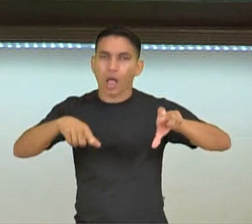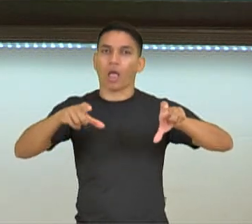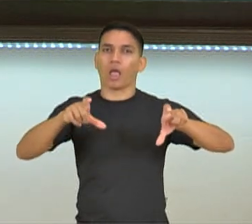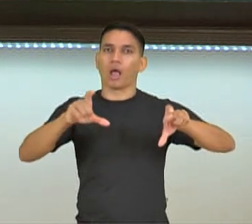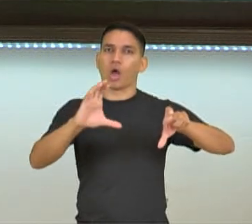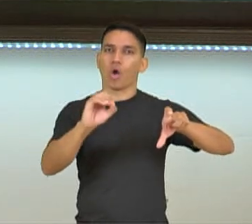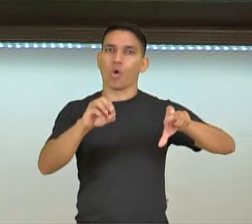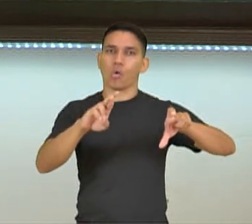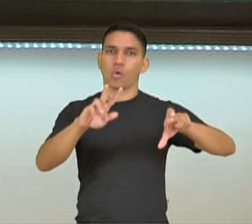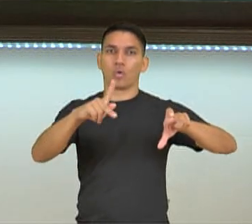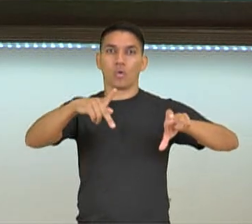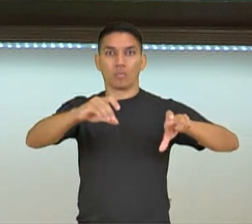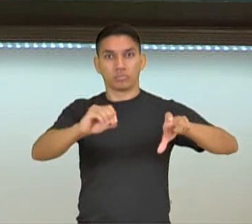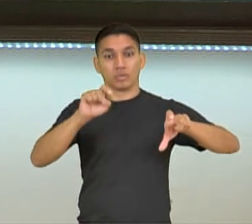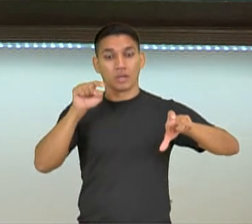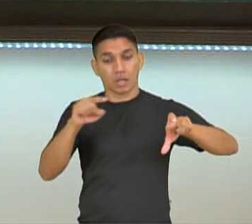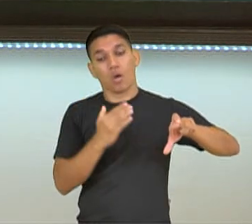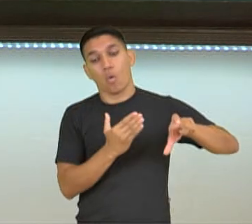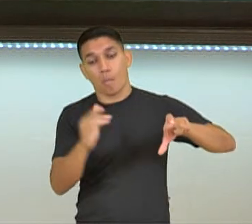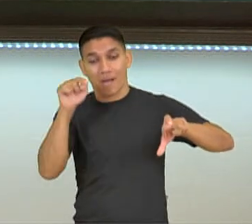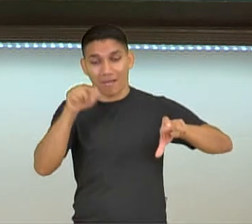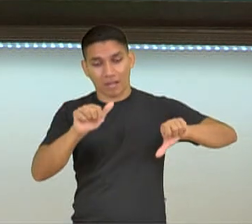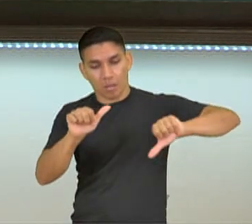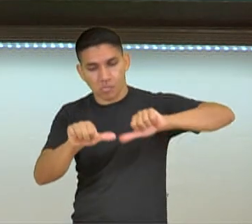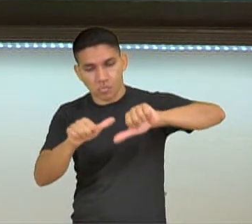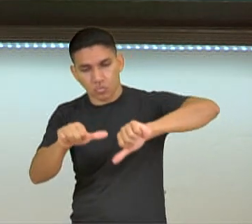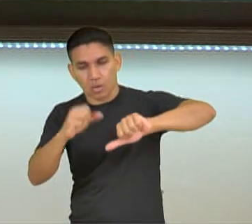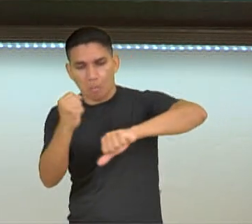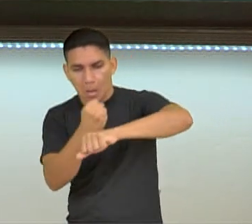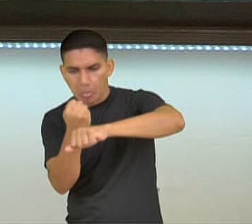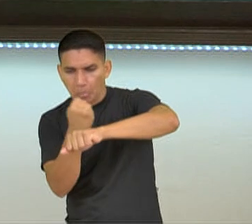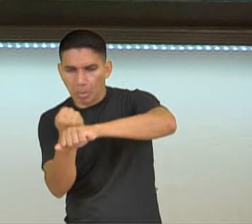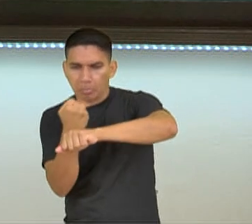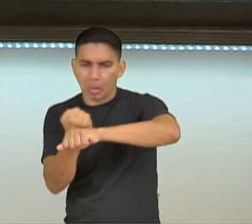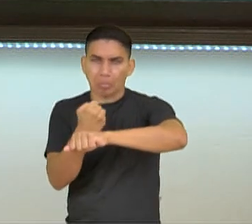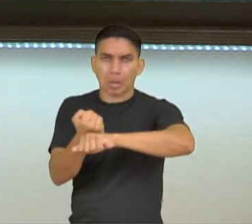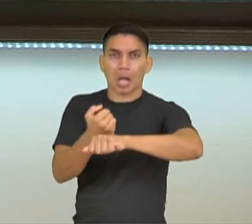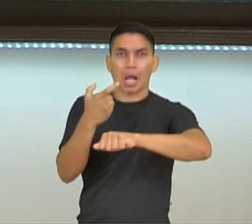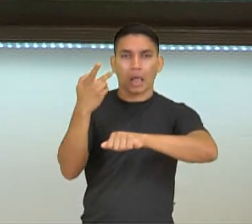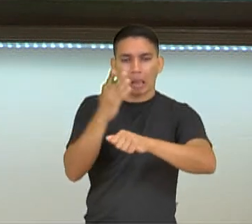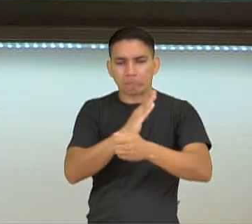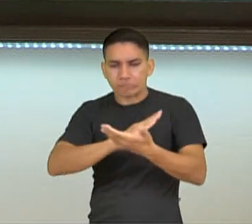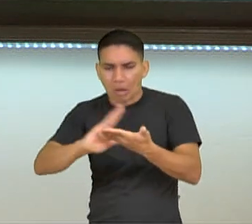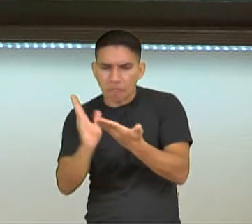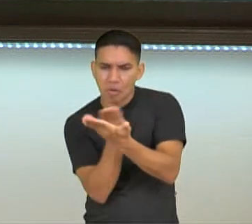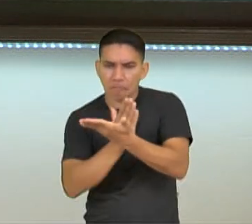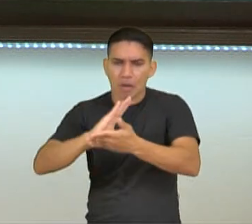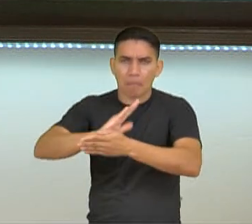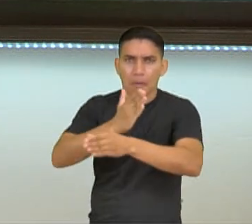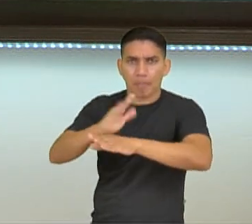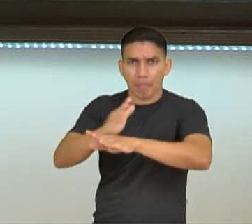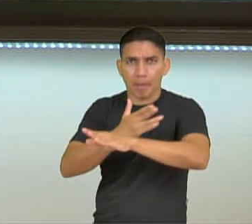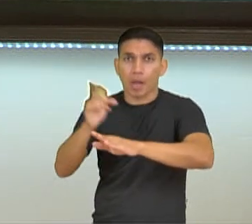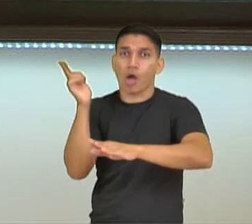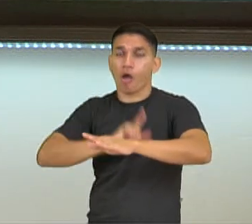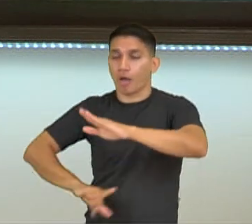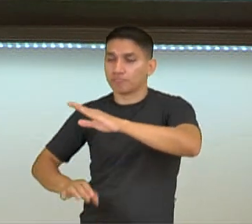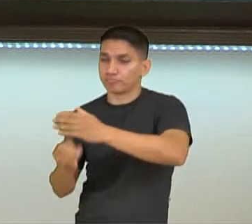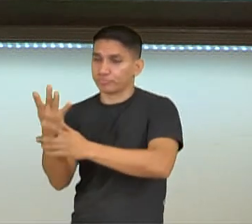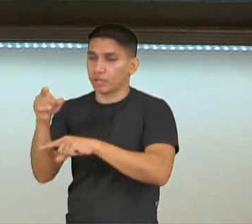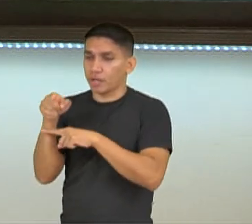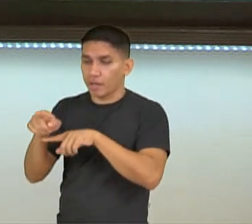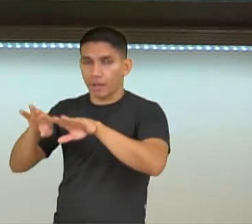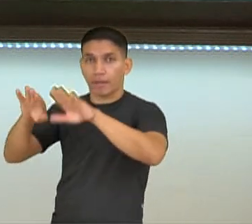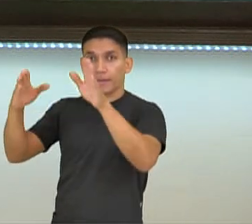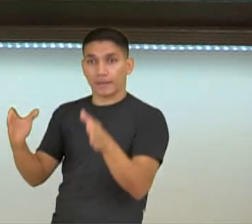o corpo. A partir do tronco das árvores, né? Do laminado ali, nós chegamos à mesa, que é